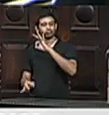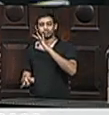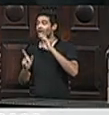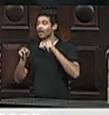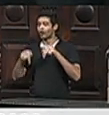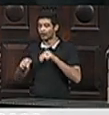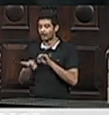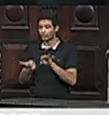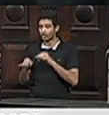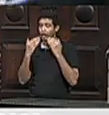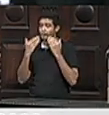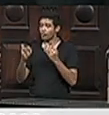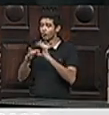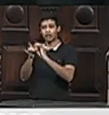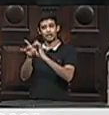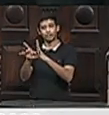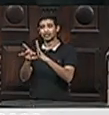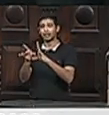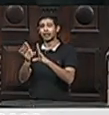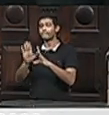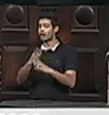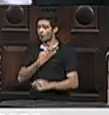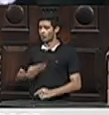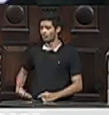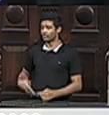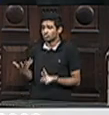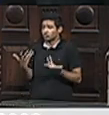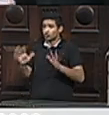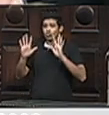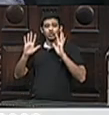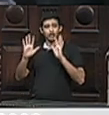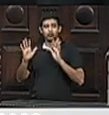ao final das contas, os trabalhadores definiram